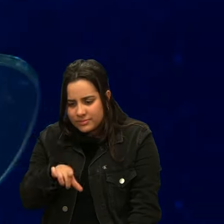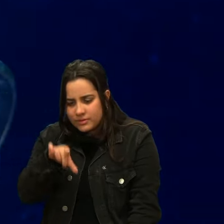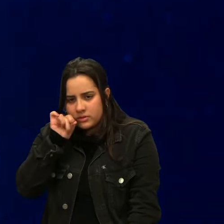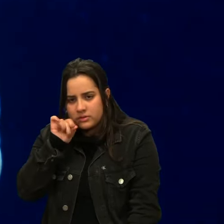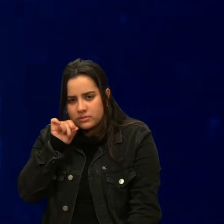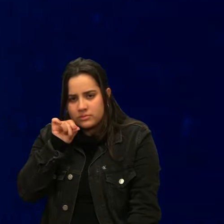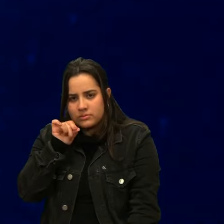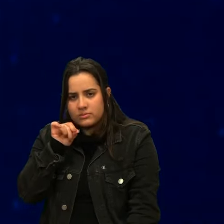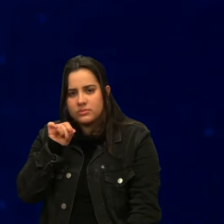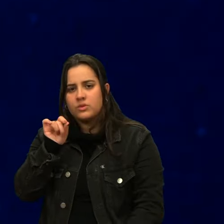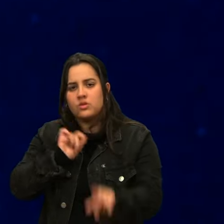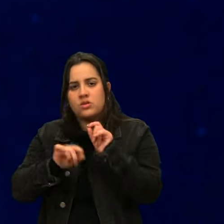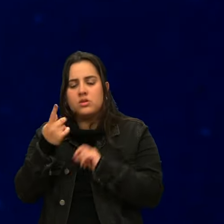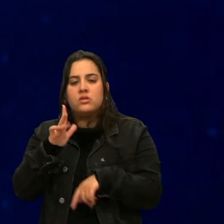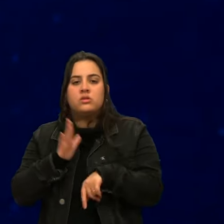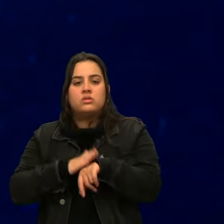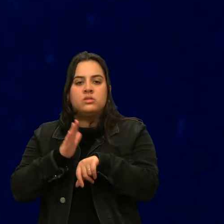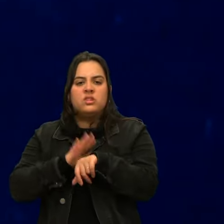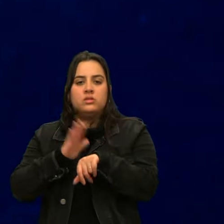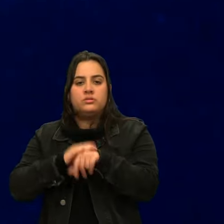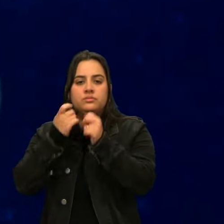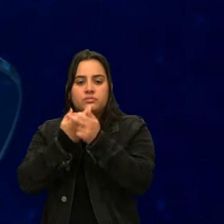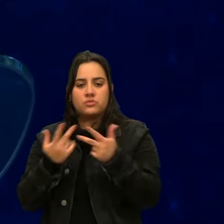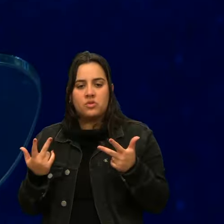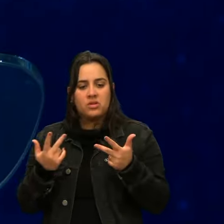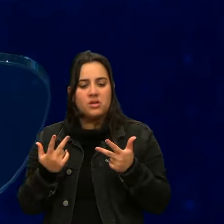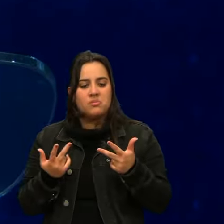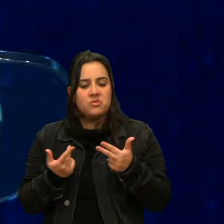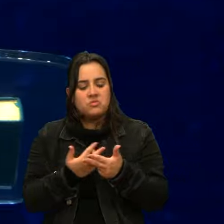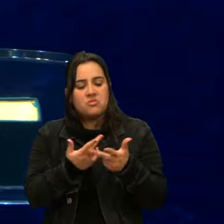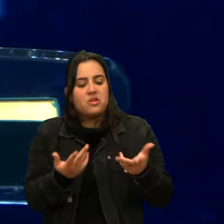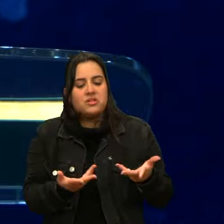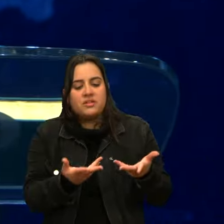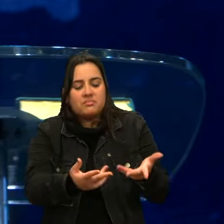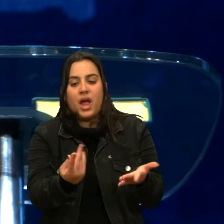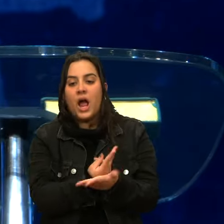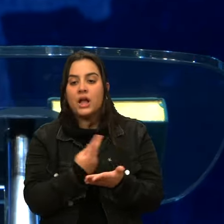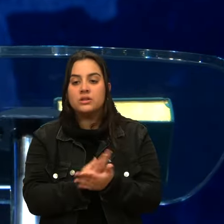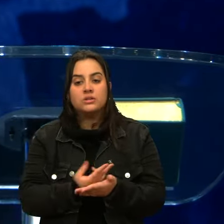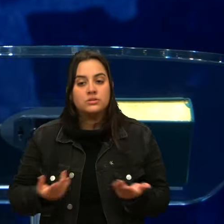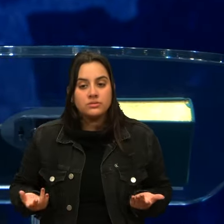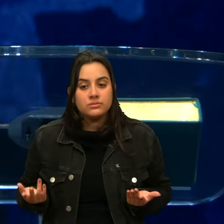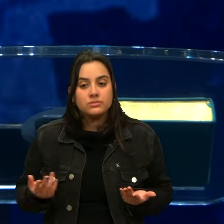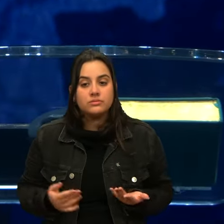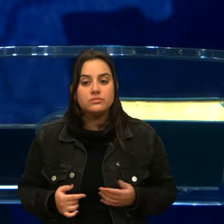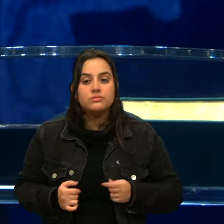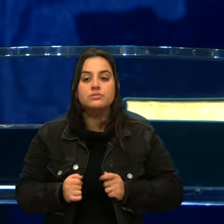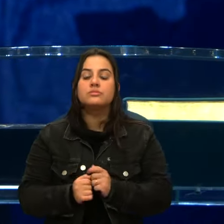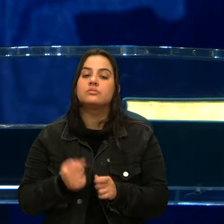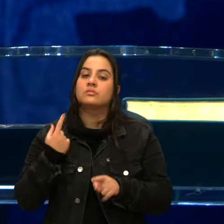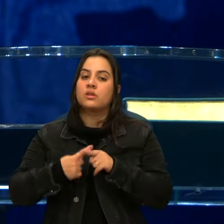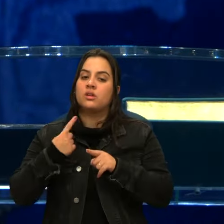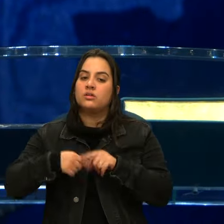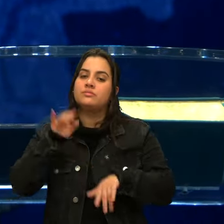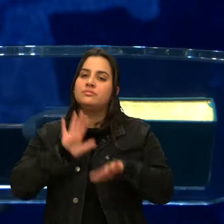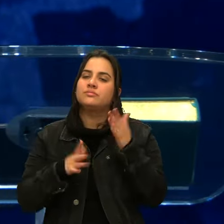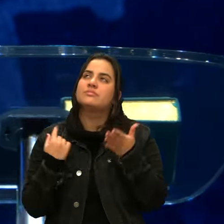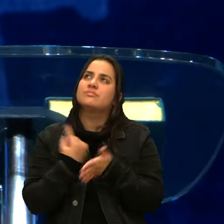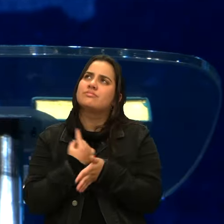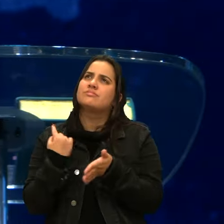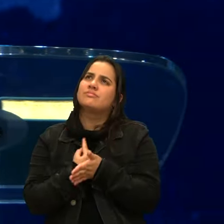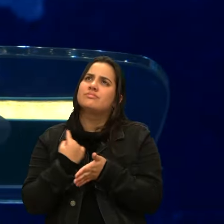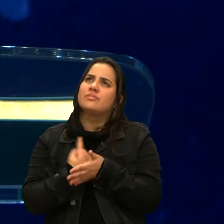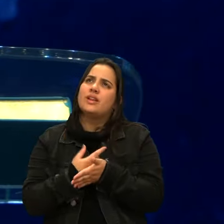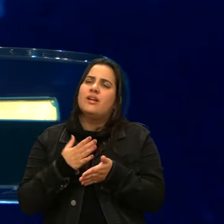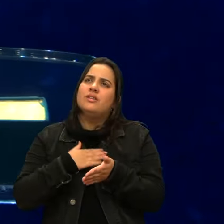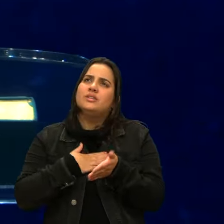o seu tempo com coisas que não te levam a nada? Porque talvez você esteja aqui se perguntando, qual o propósito